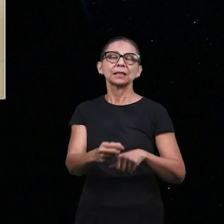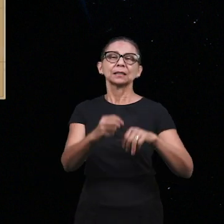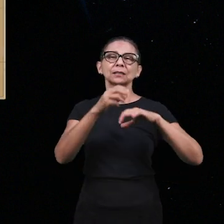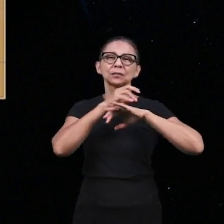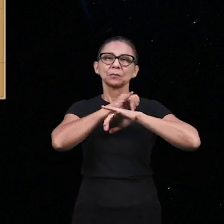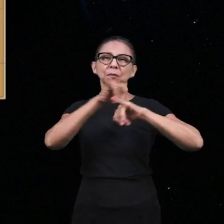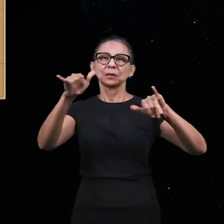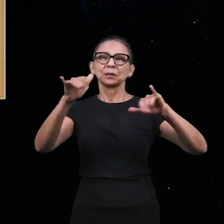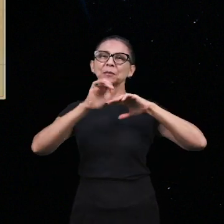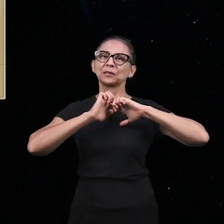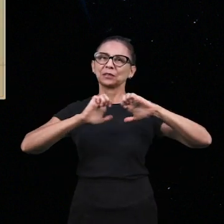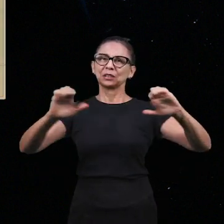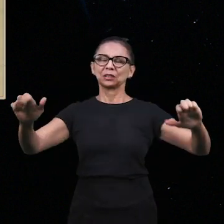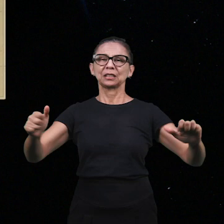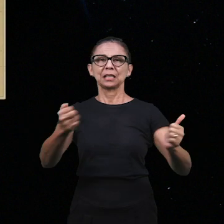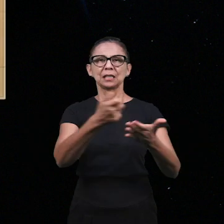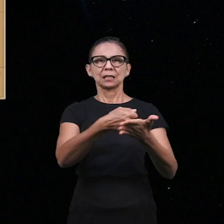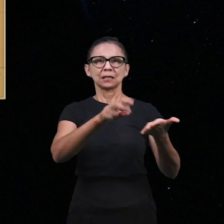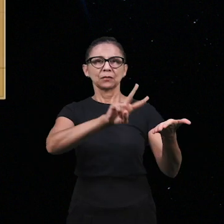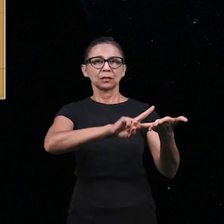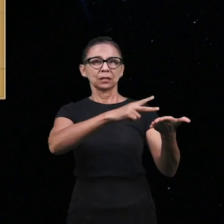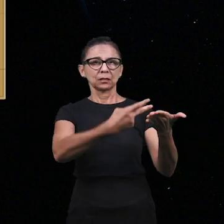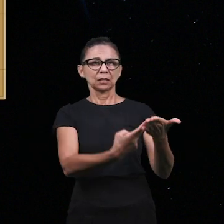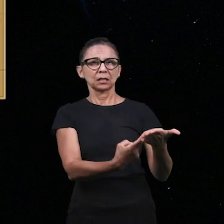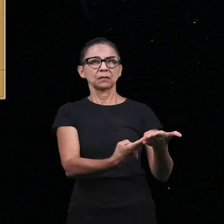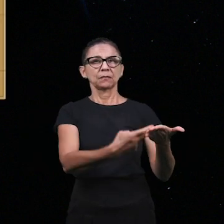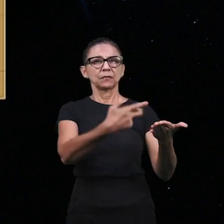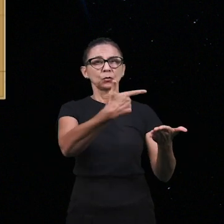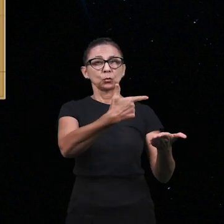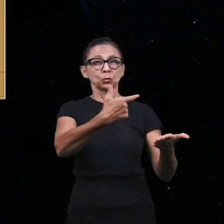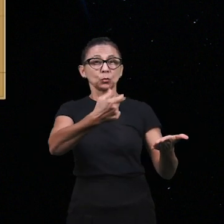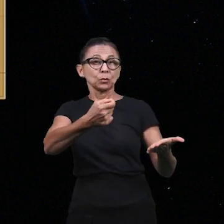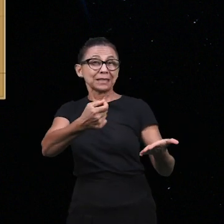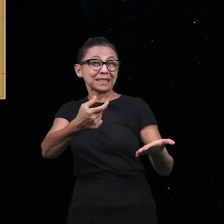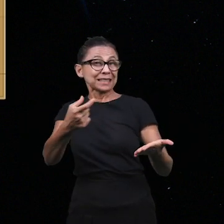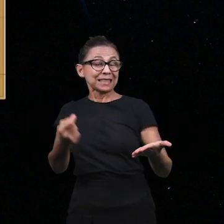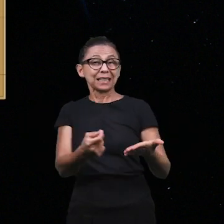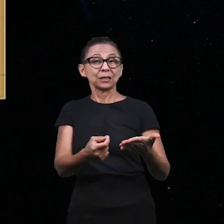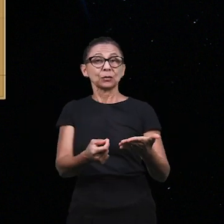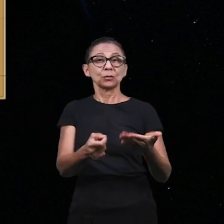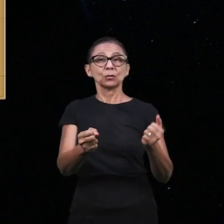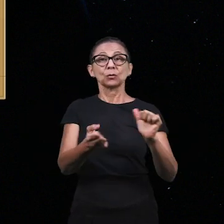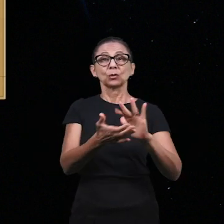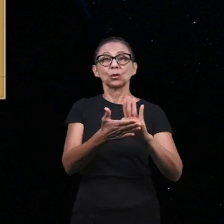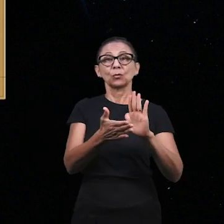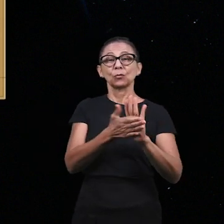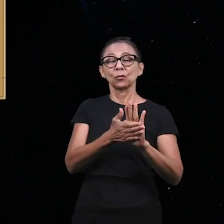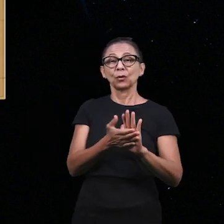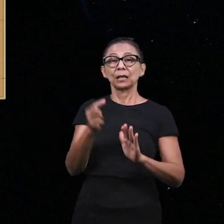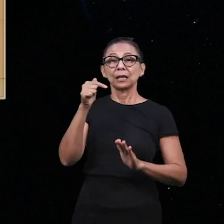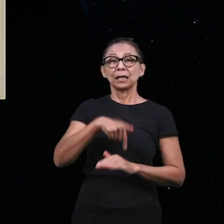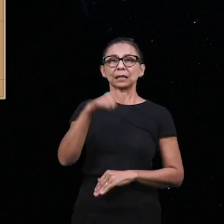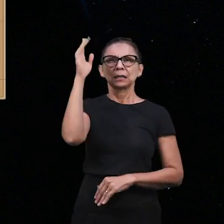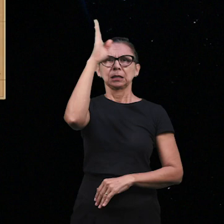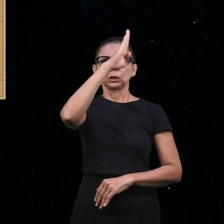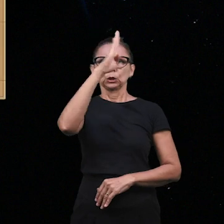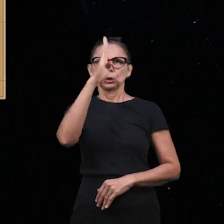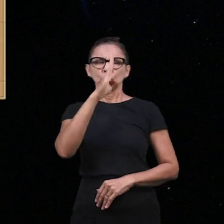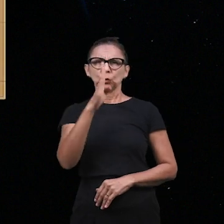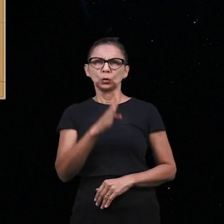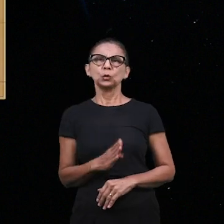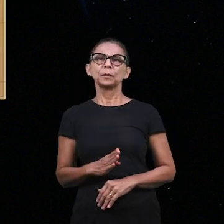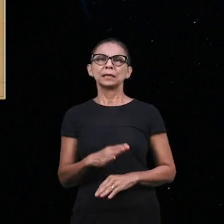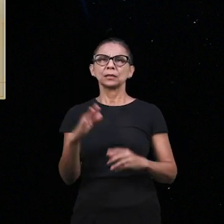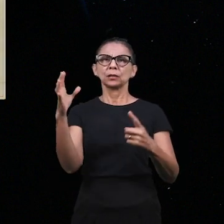Evangelho. Escreveu e traduziu cerca de 200 hinos, e por sua influência no Brasil, o apelo foi